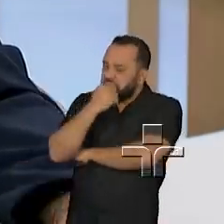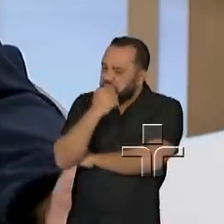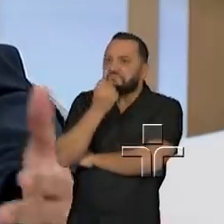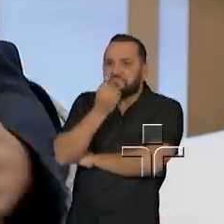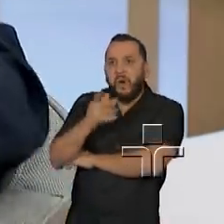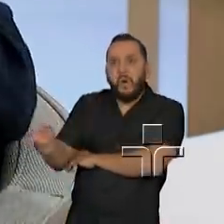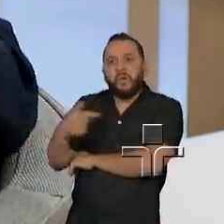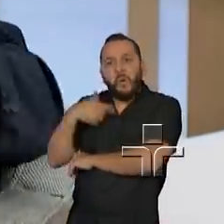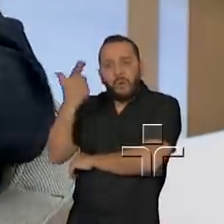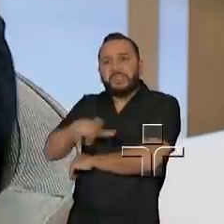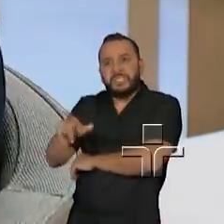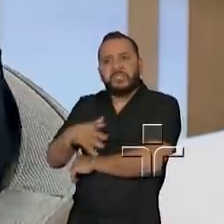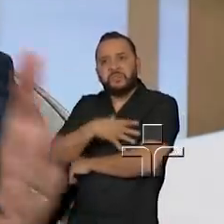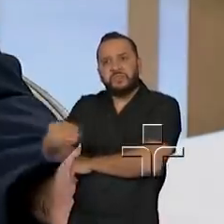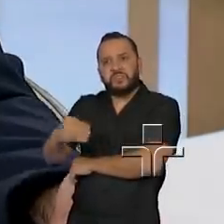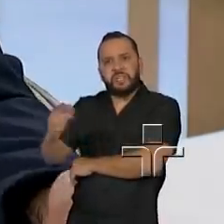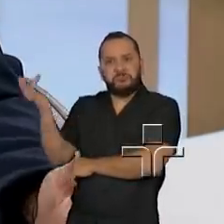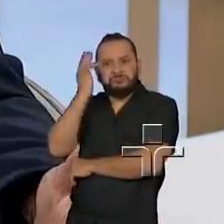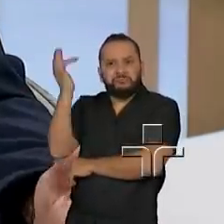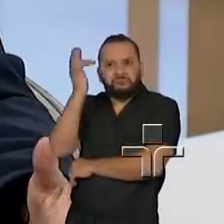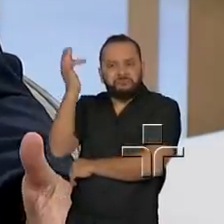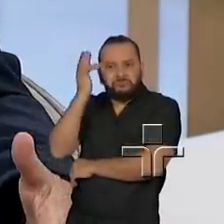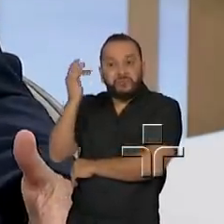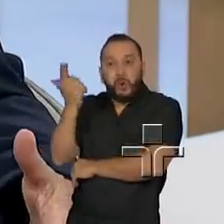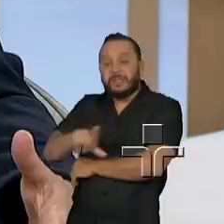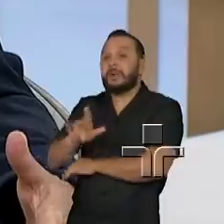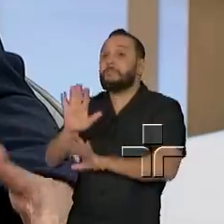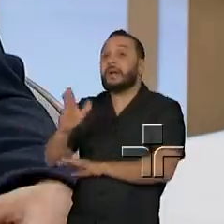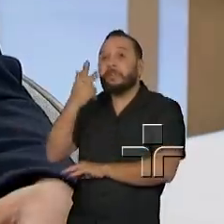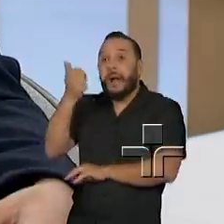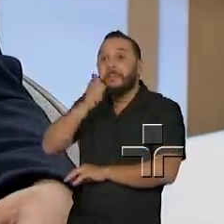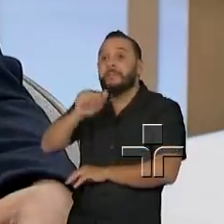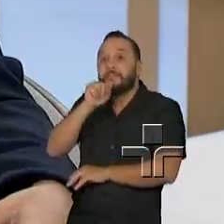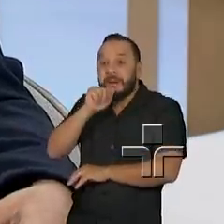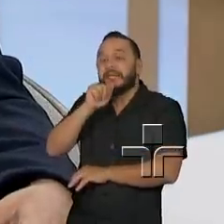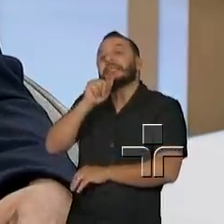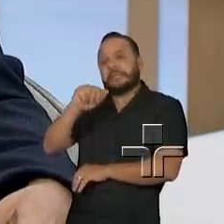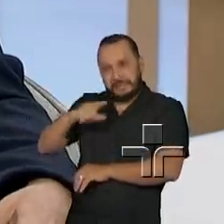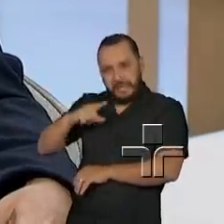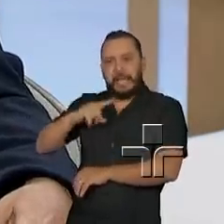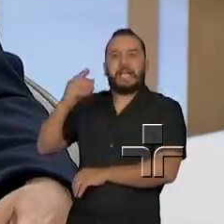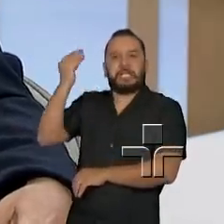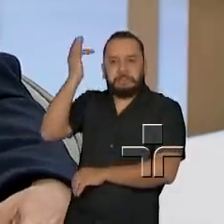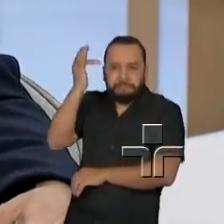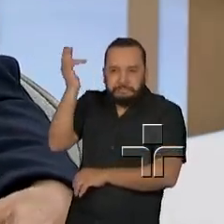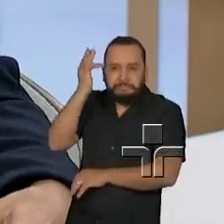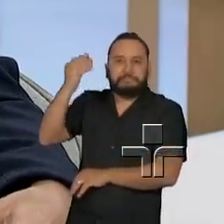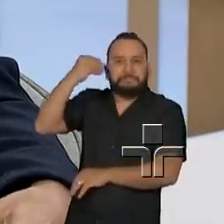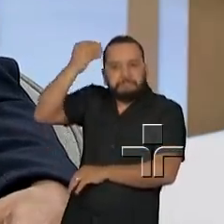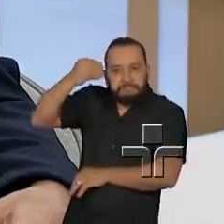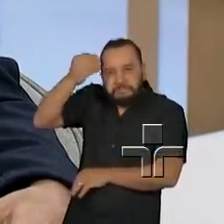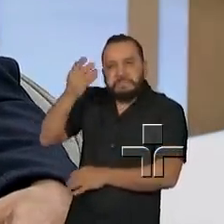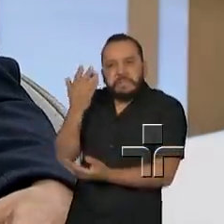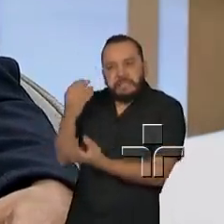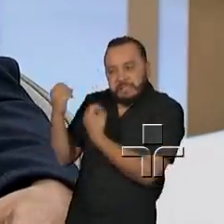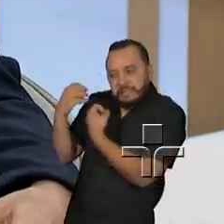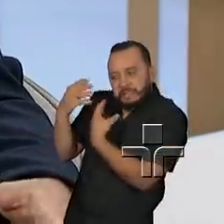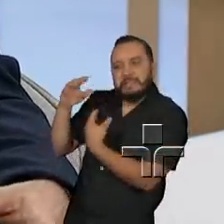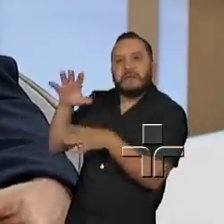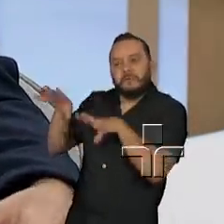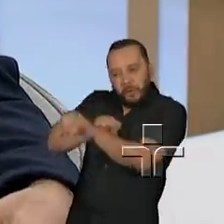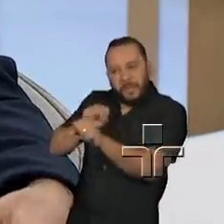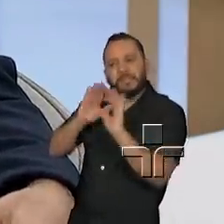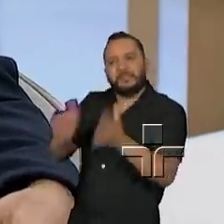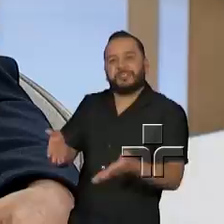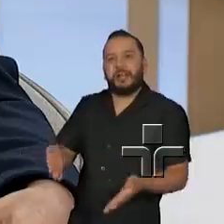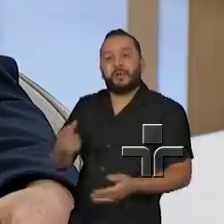eles fizeram, e os 2 filhos deles são impressionantes. Só que eles fizeram disso uma ocupação integral. E são pessoas extremamente bem educadas e bem formadas. Todos os 2